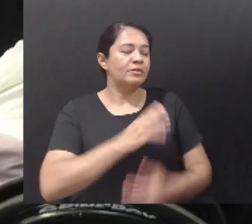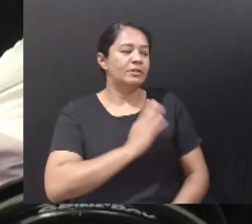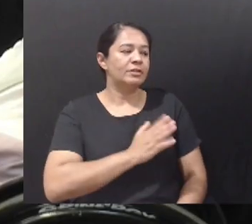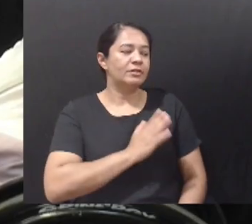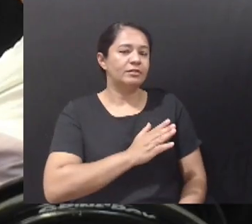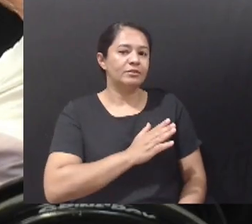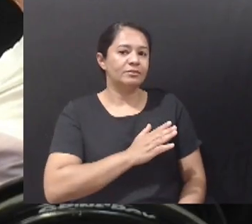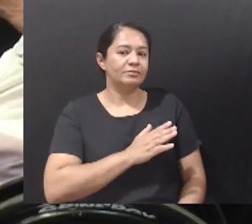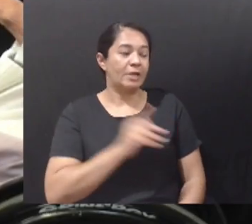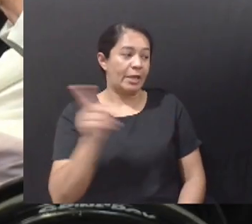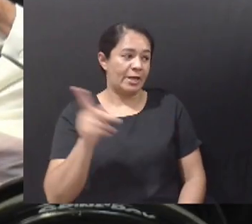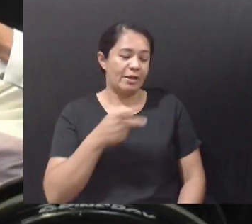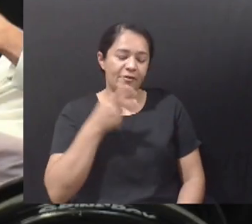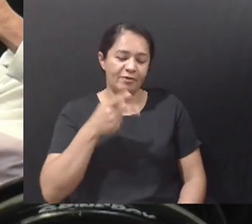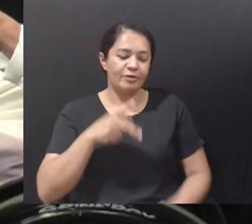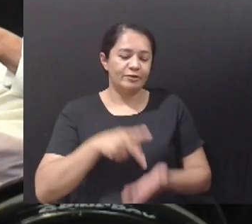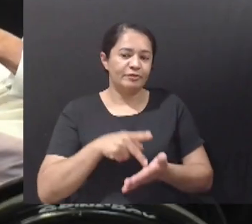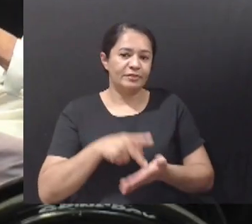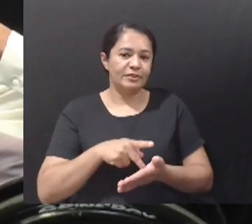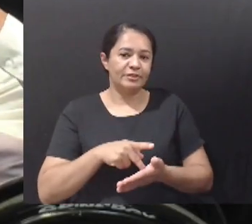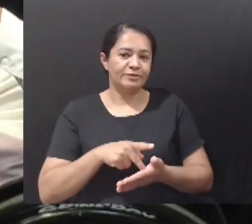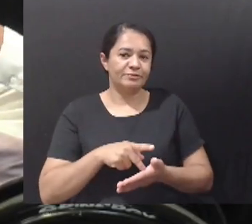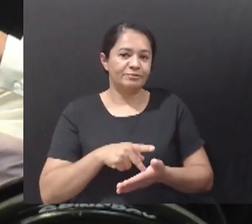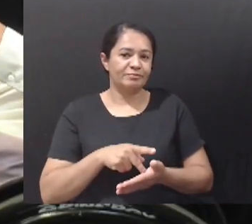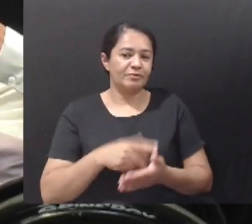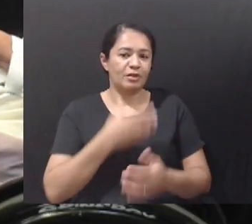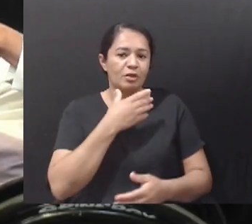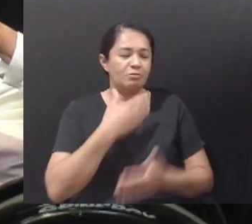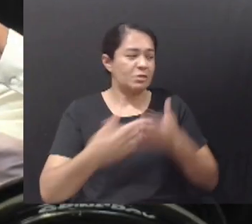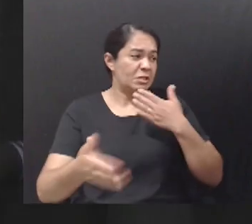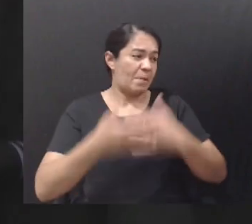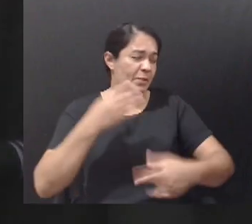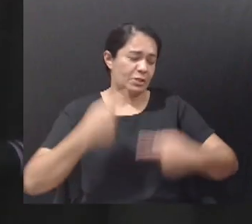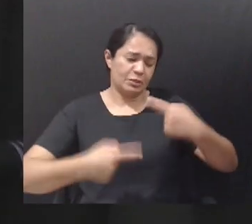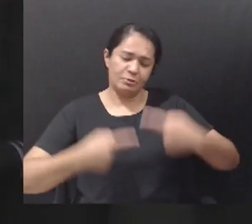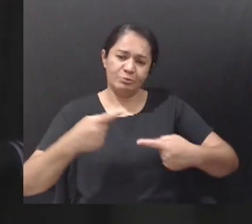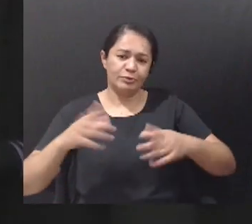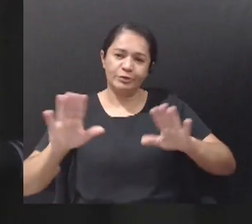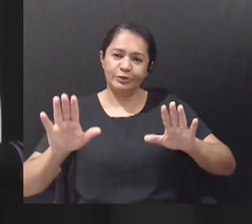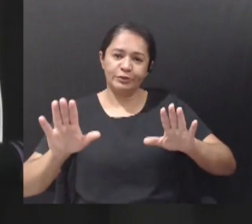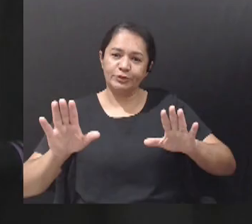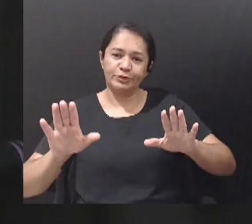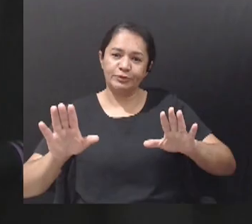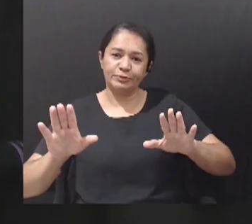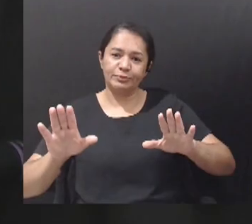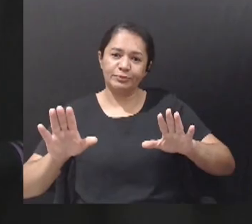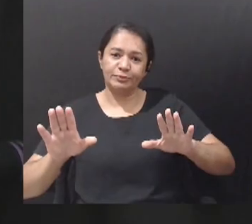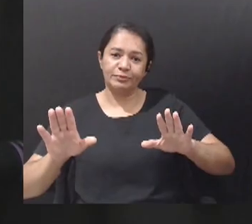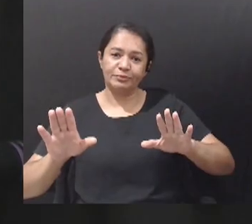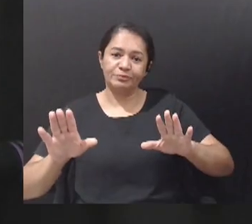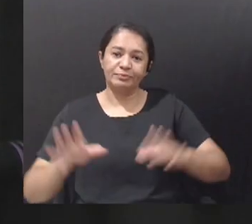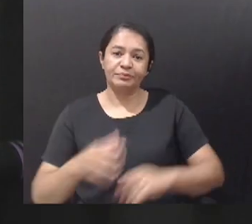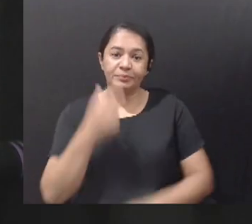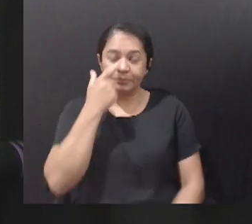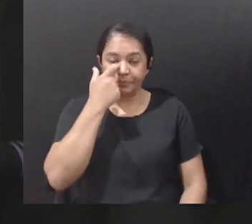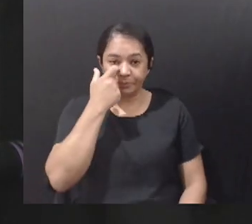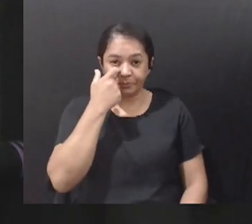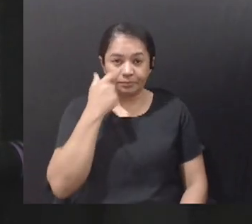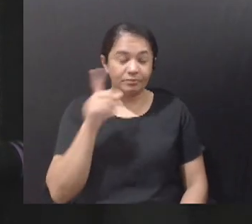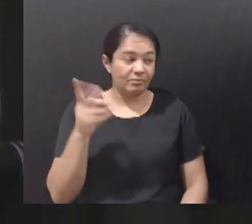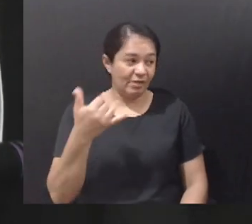figura da cidade que a gente, independente da questão político-partidária, quem não era a favor do prefeito na época, ele falou para mim